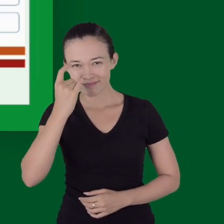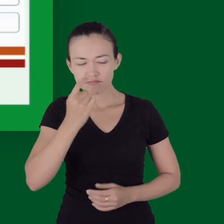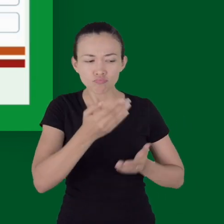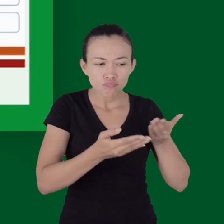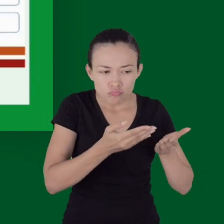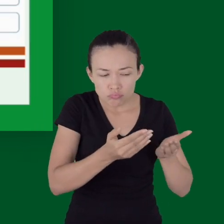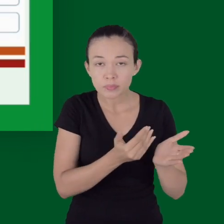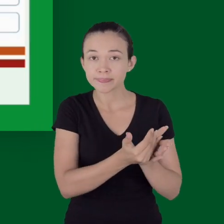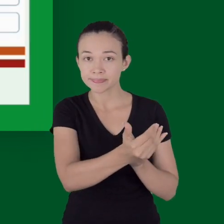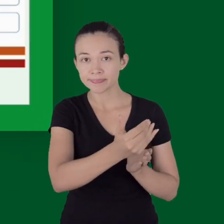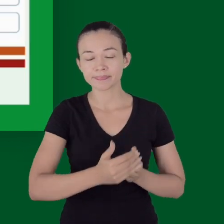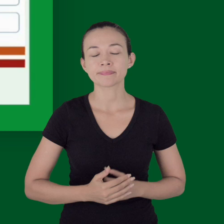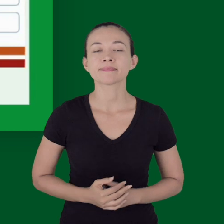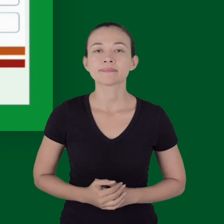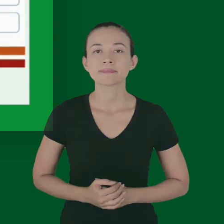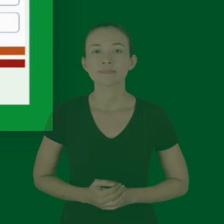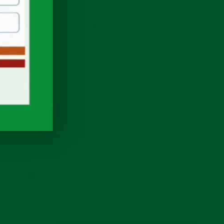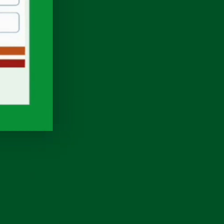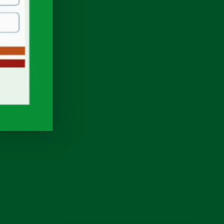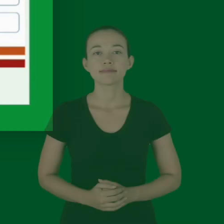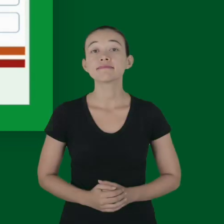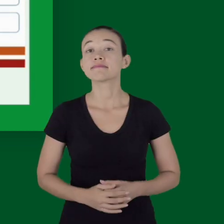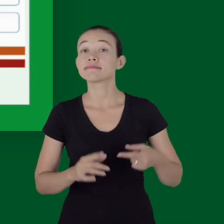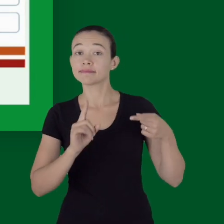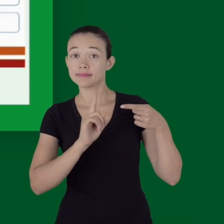o atendimento primário, né, o ABC,